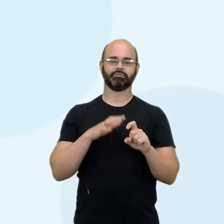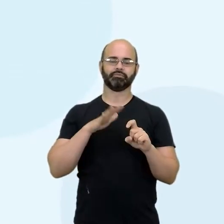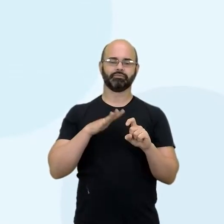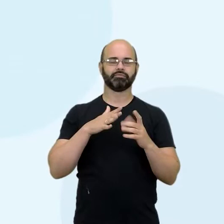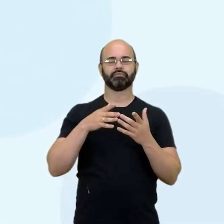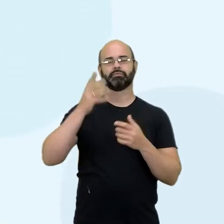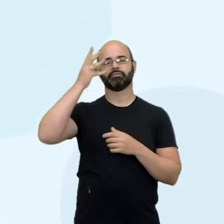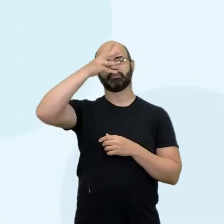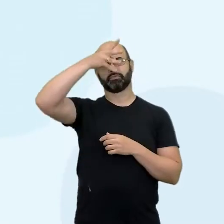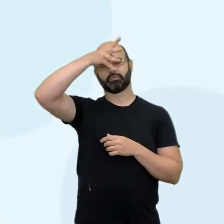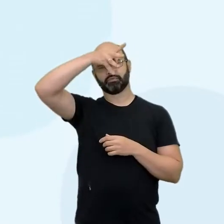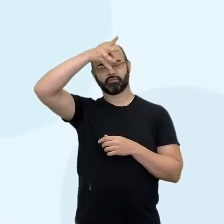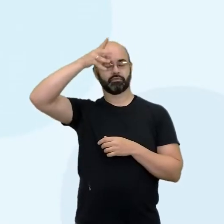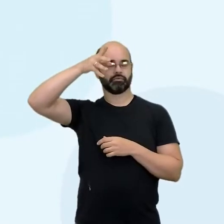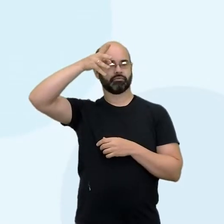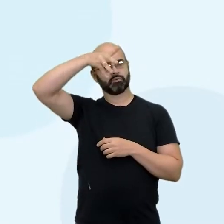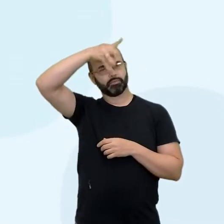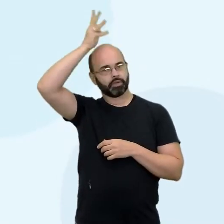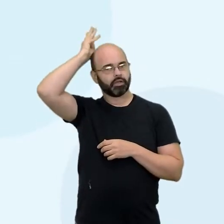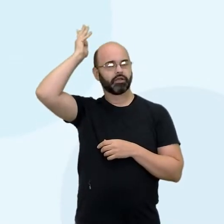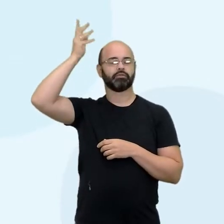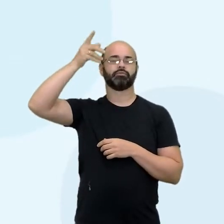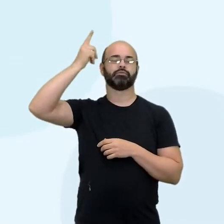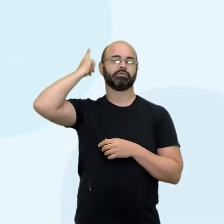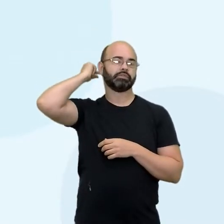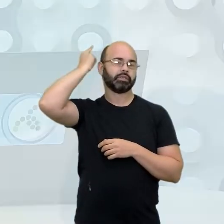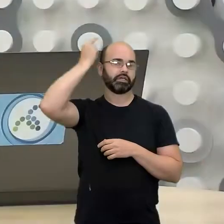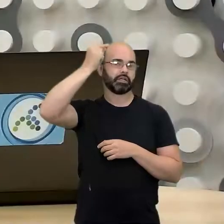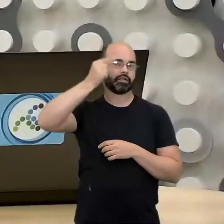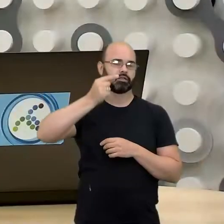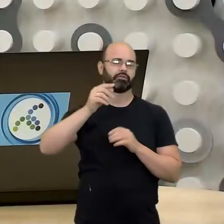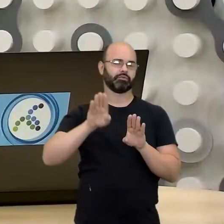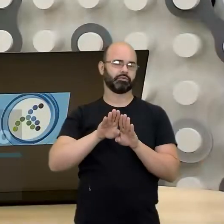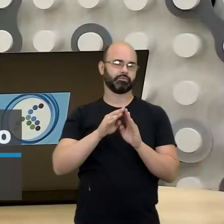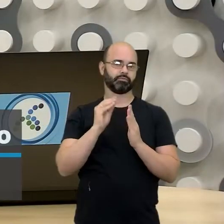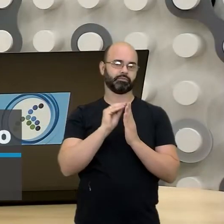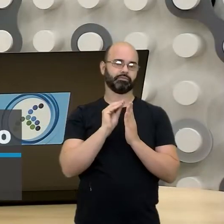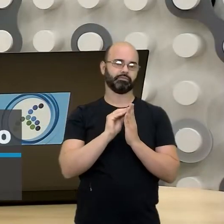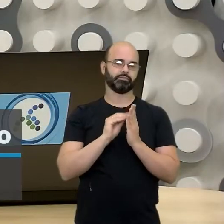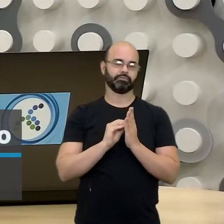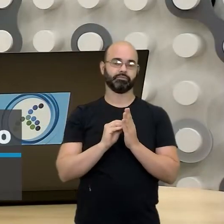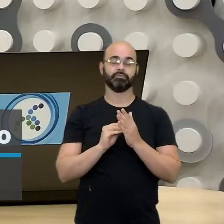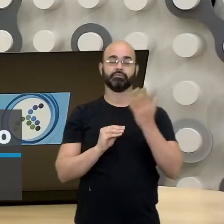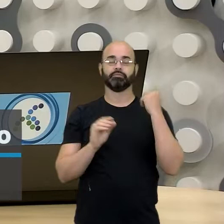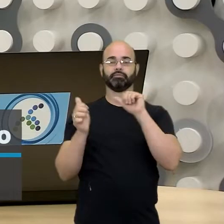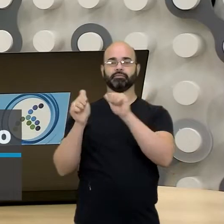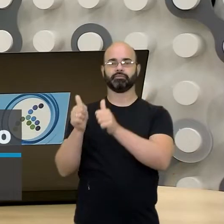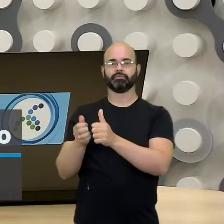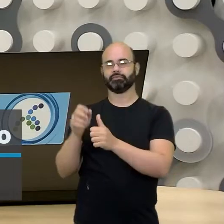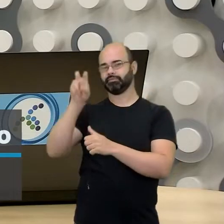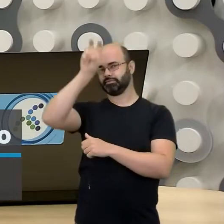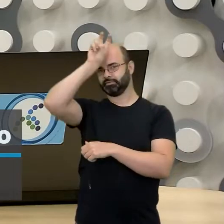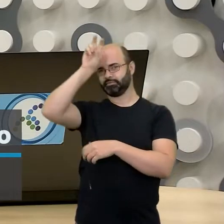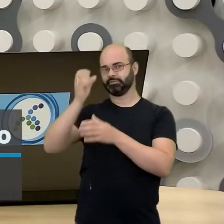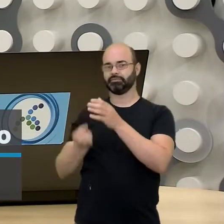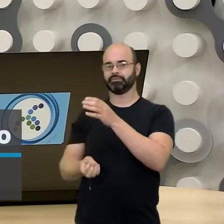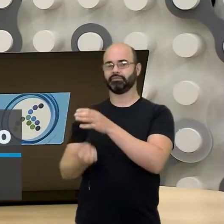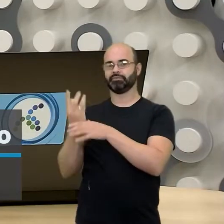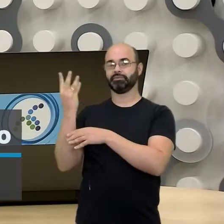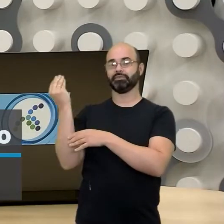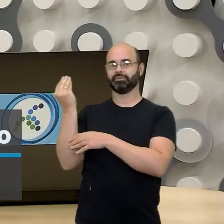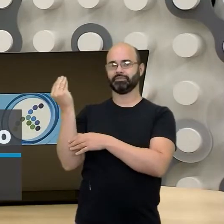mitos romanos. É interessante também que ele explica como os deuses egípcios, na verdade, são